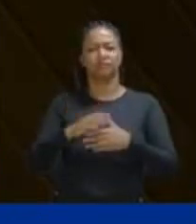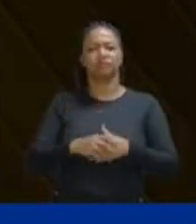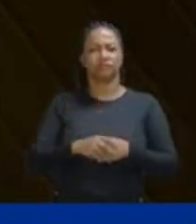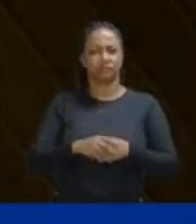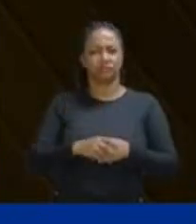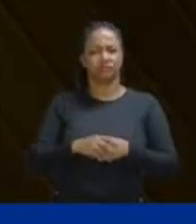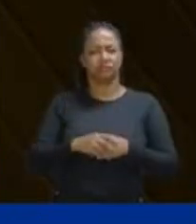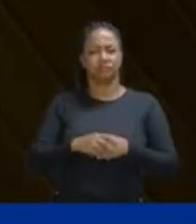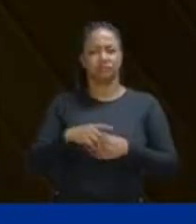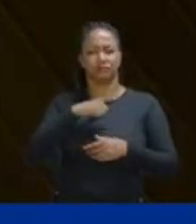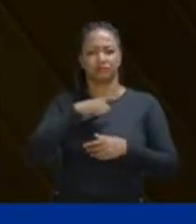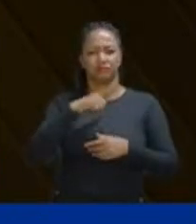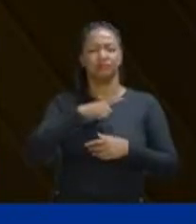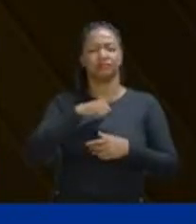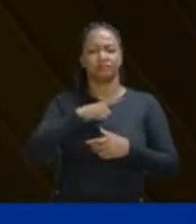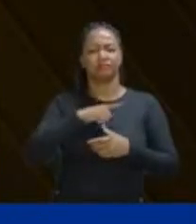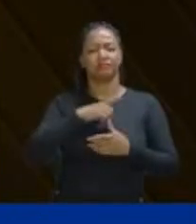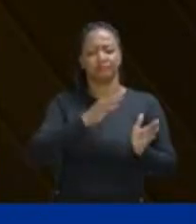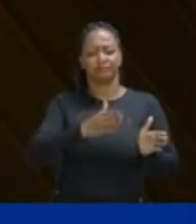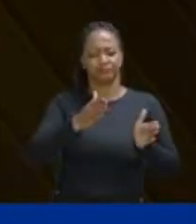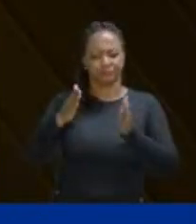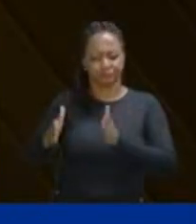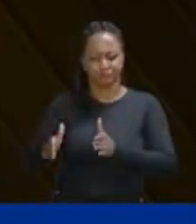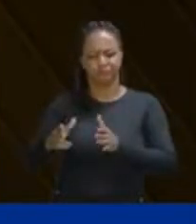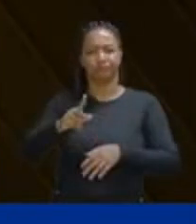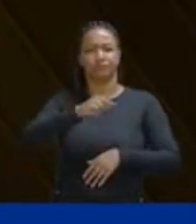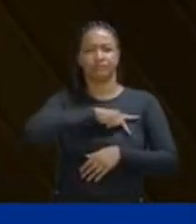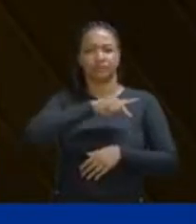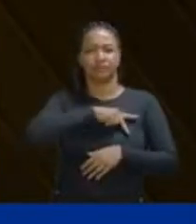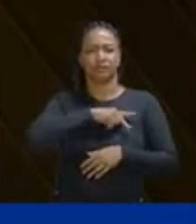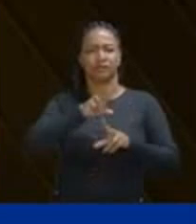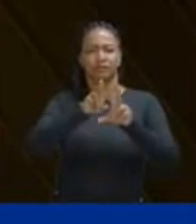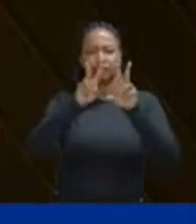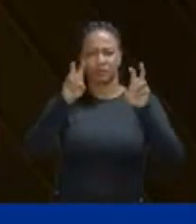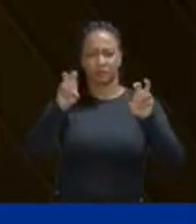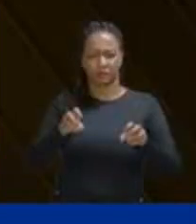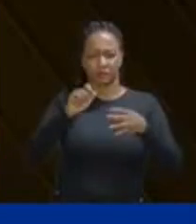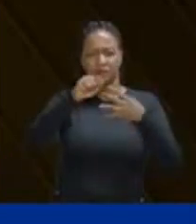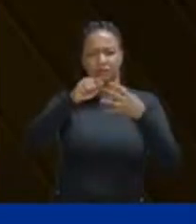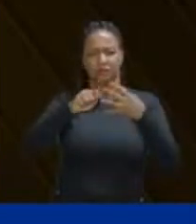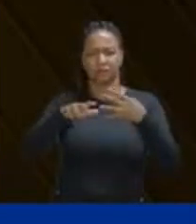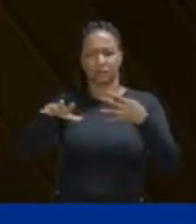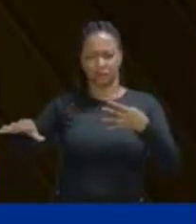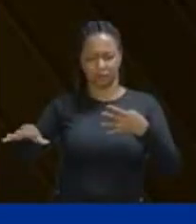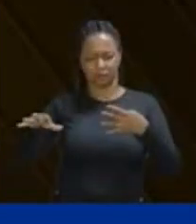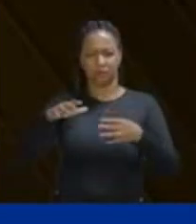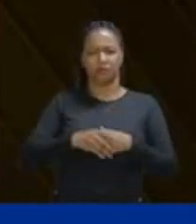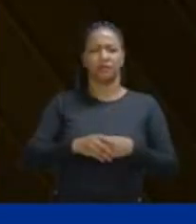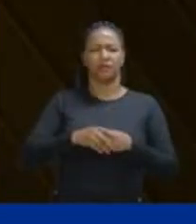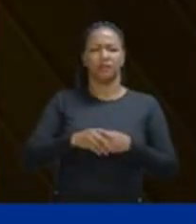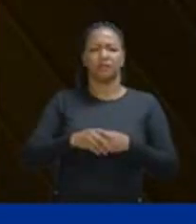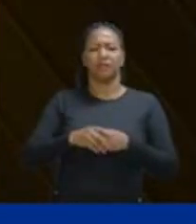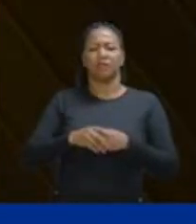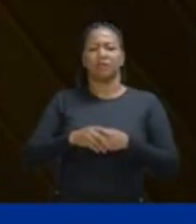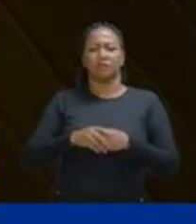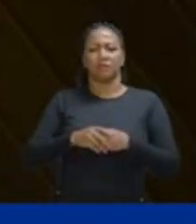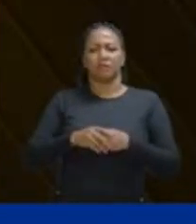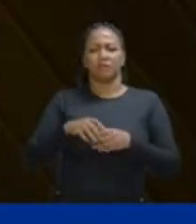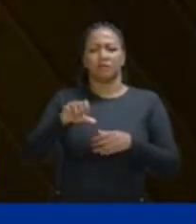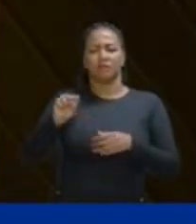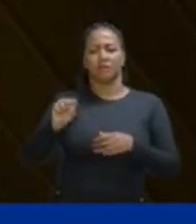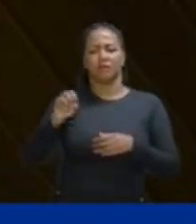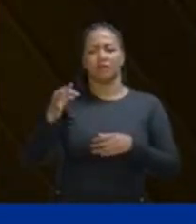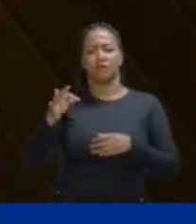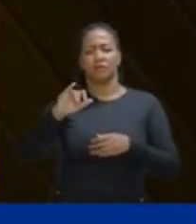vício de citação, matéria de ordem pública. Sobre o tema, a jurisprudência do Superior Tribunal de